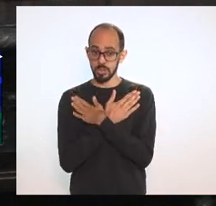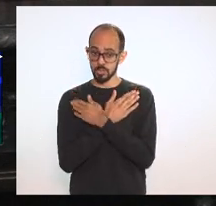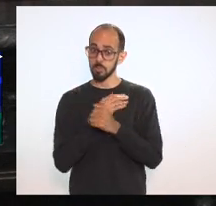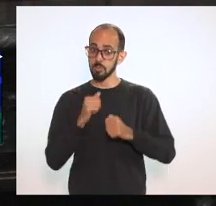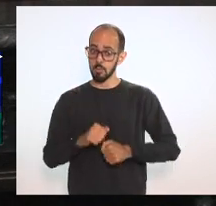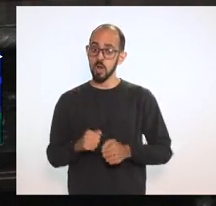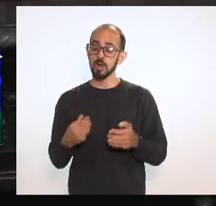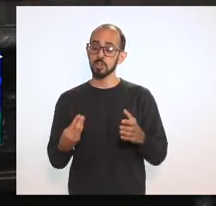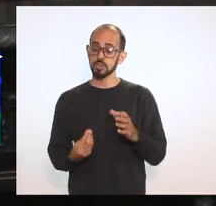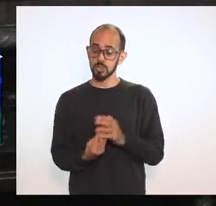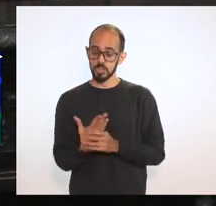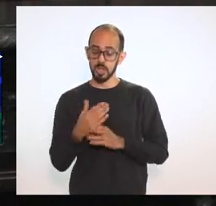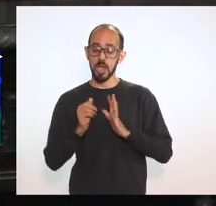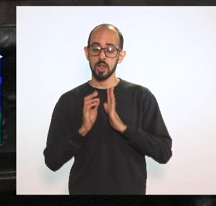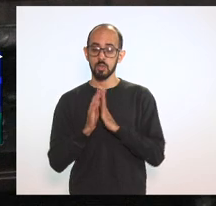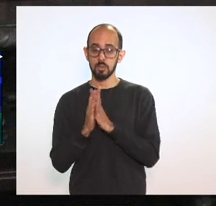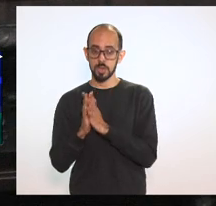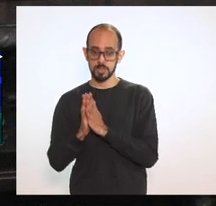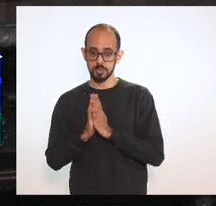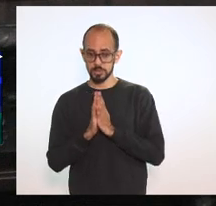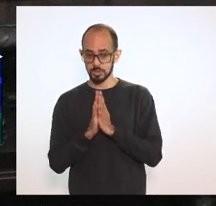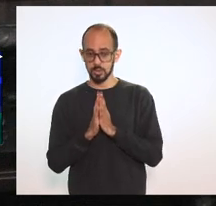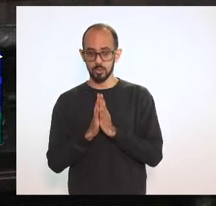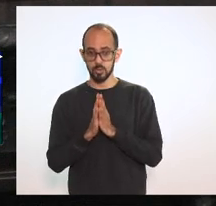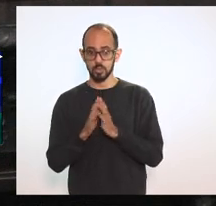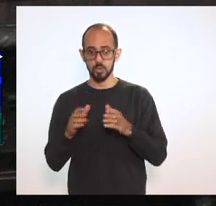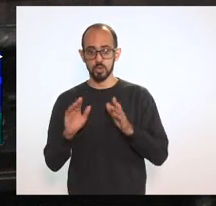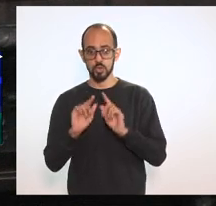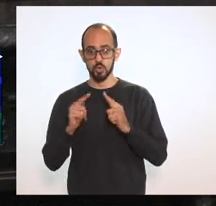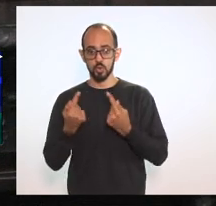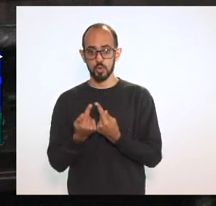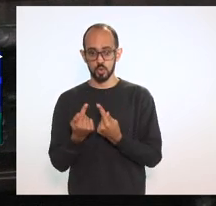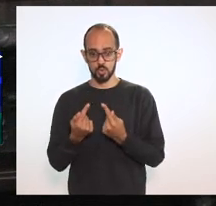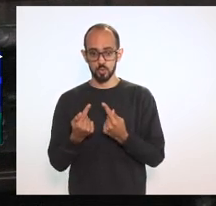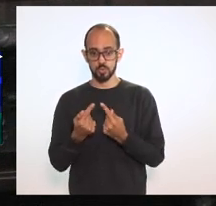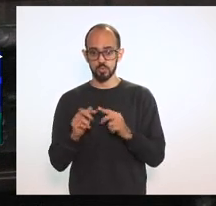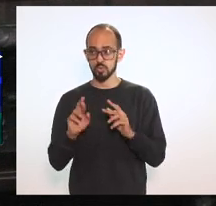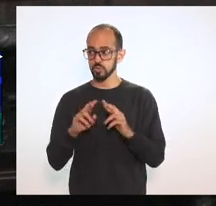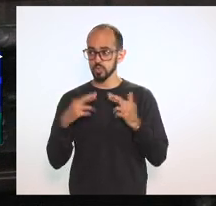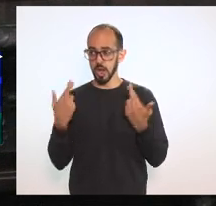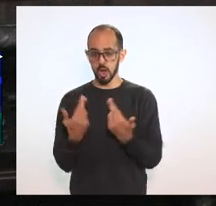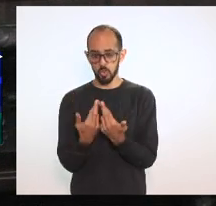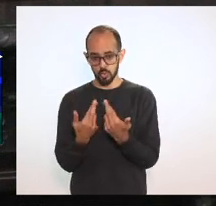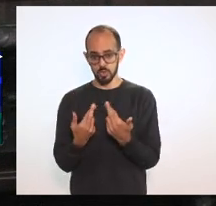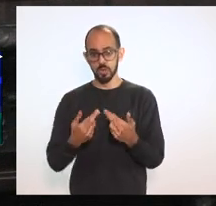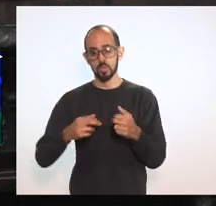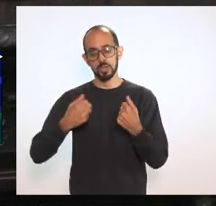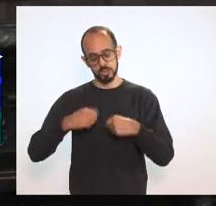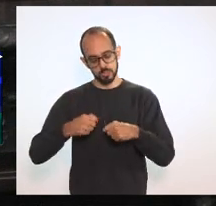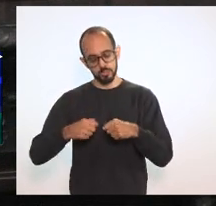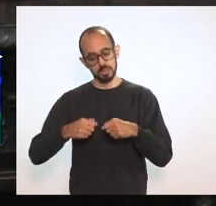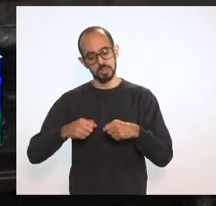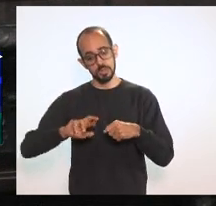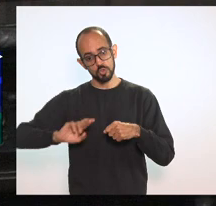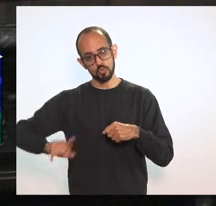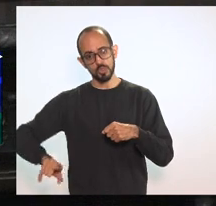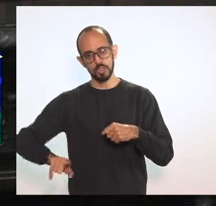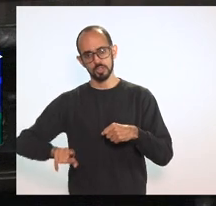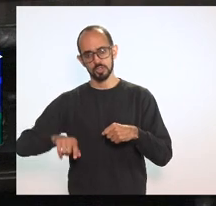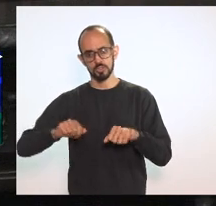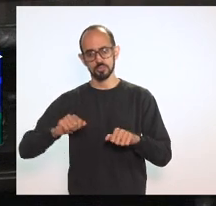aglomerações poderá provocar é cem grupos reunindo que ao contrário do que a gente precisa nesse momento então